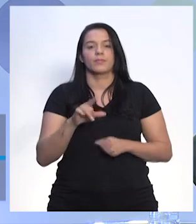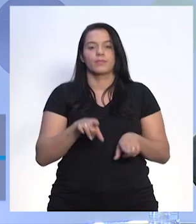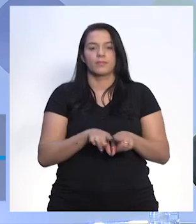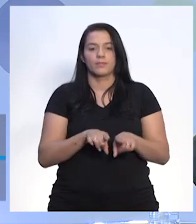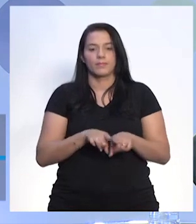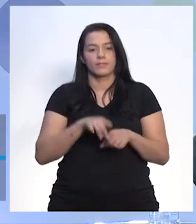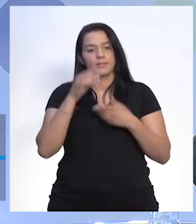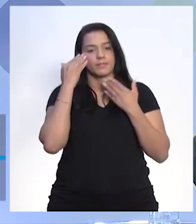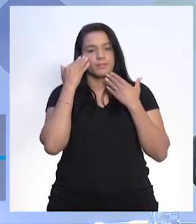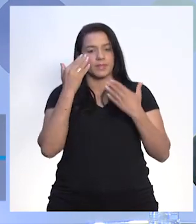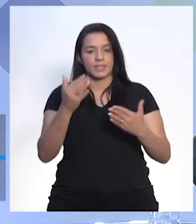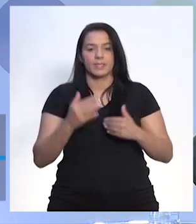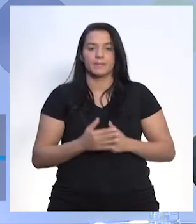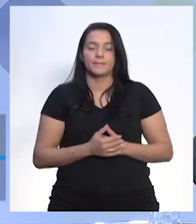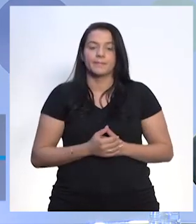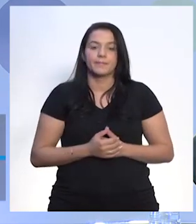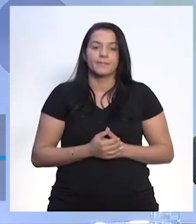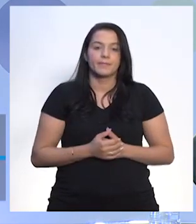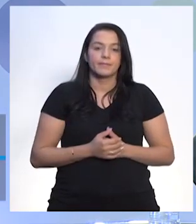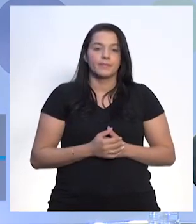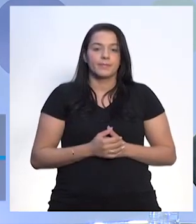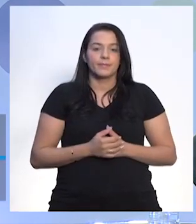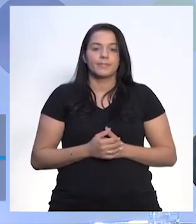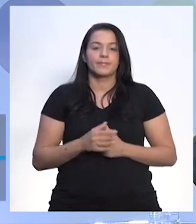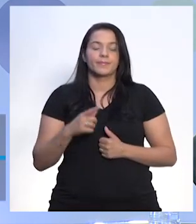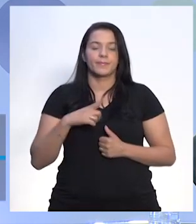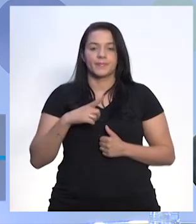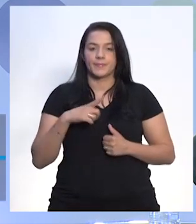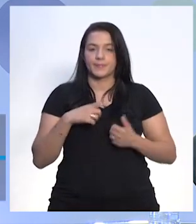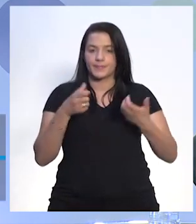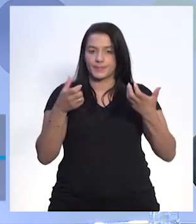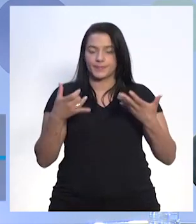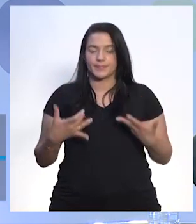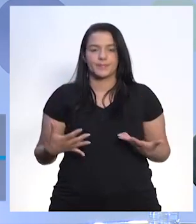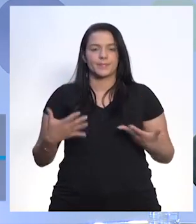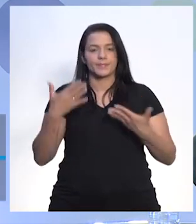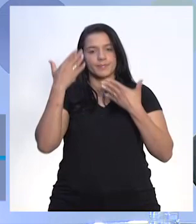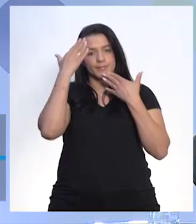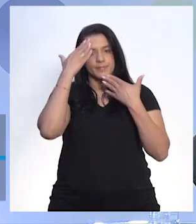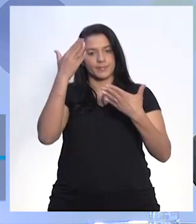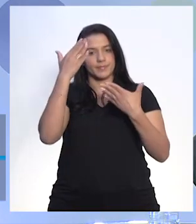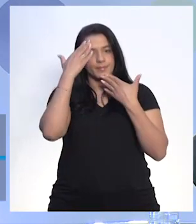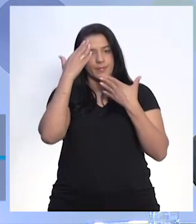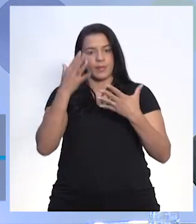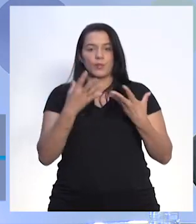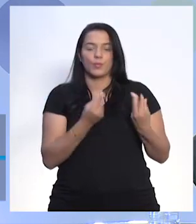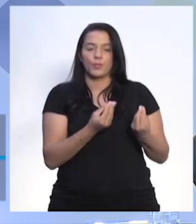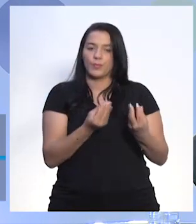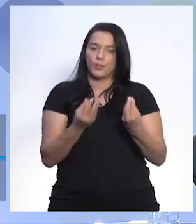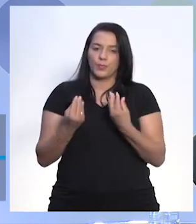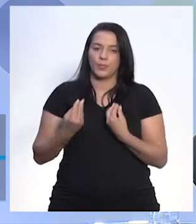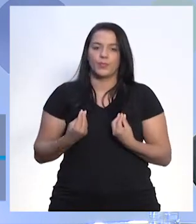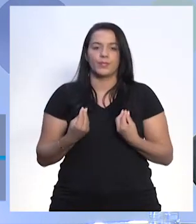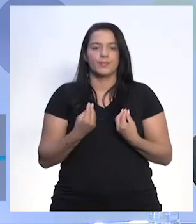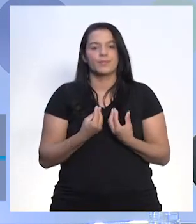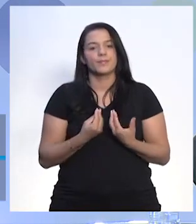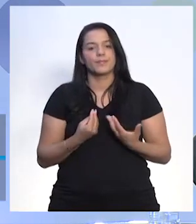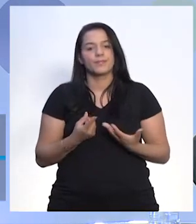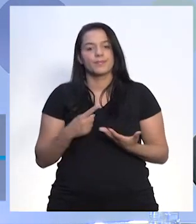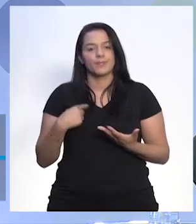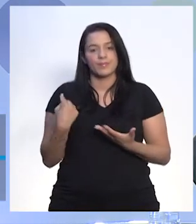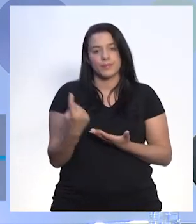exercício aqui, ó, eu gostaria de fazer um comentário e obrigado. Olha, agradeço demais. Eu acho que só